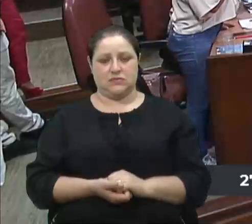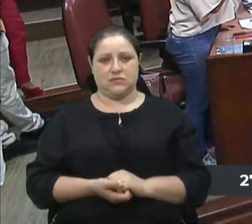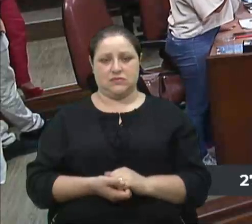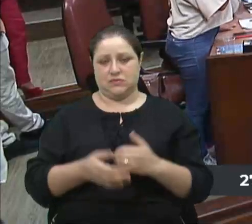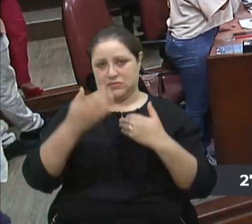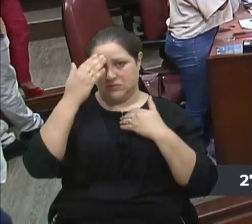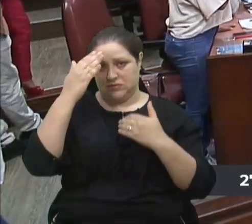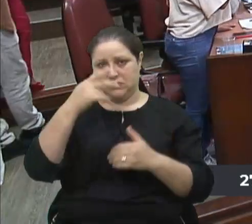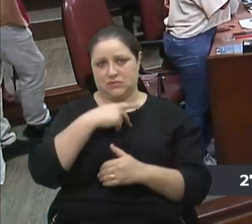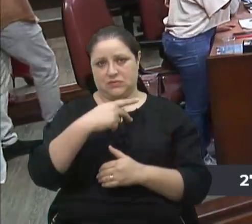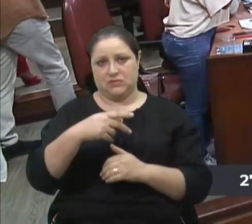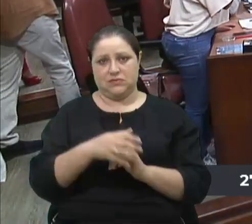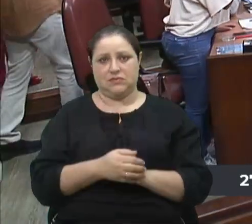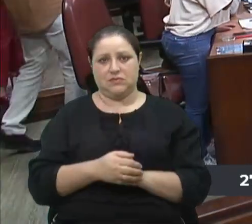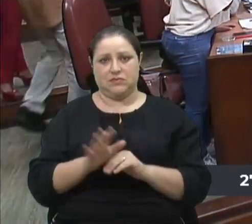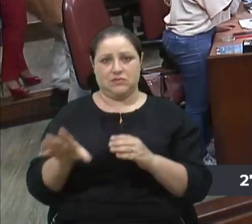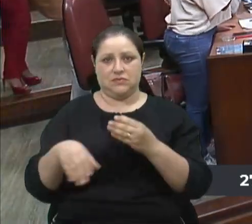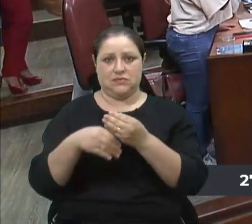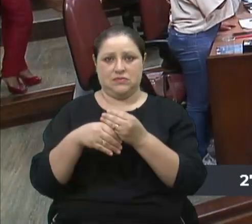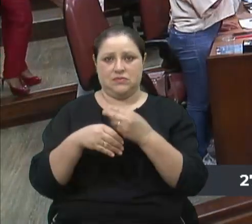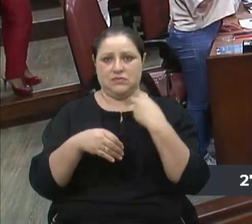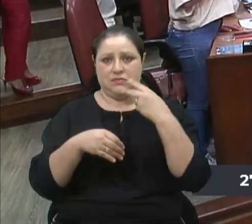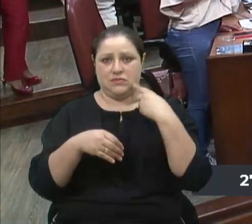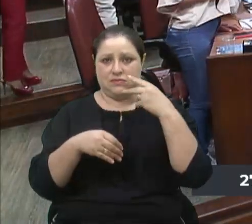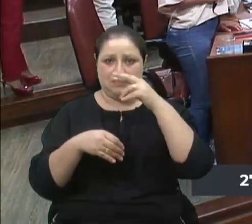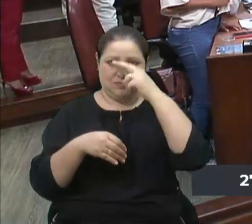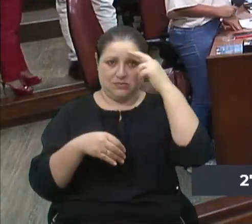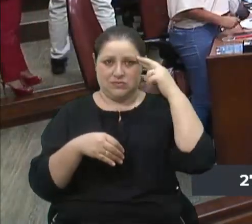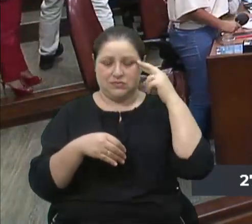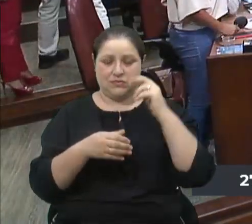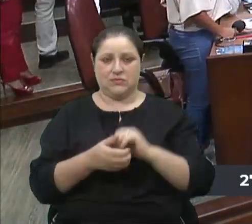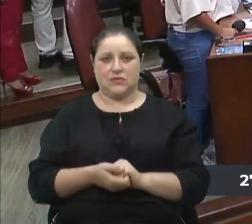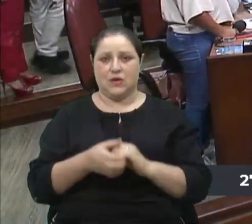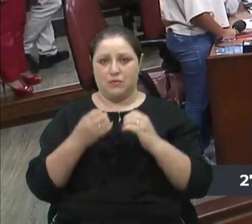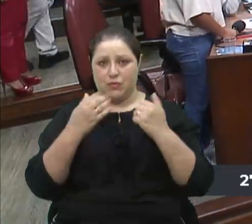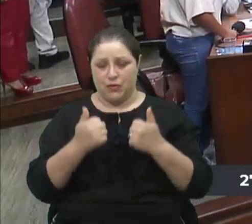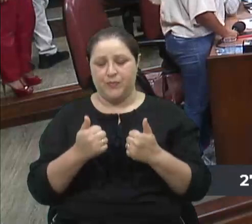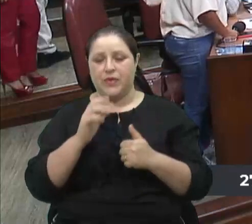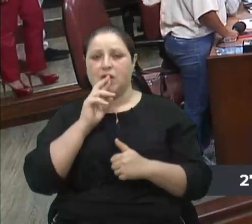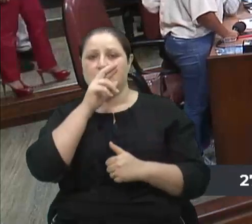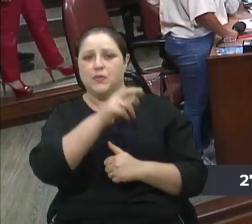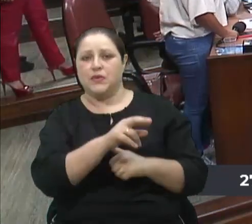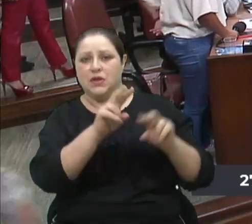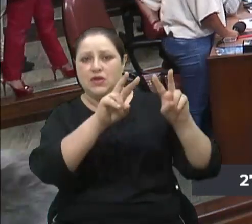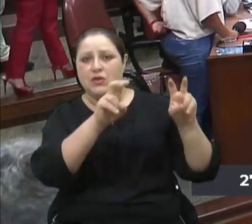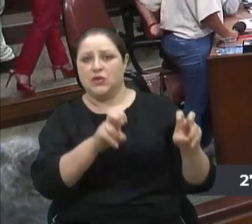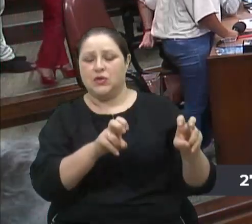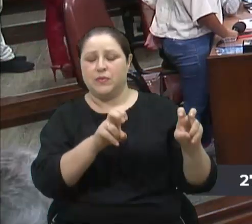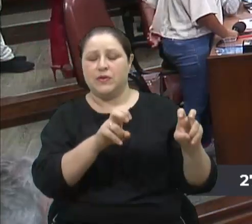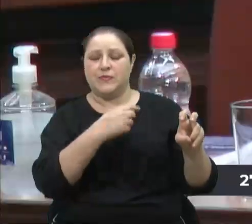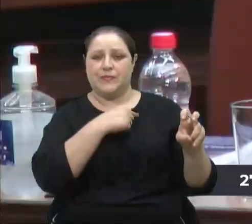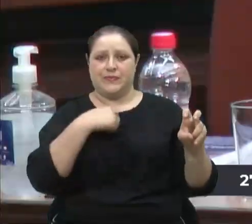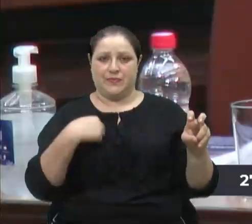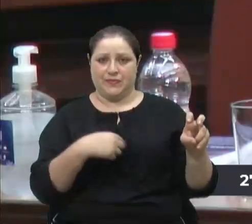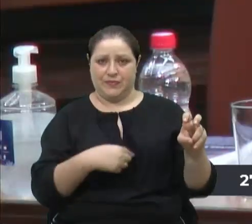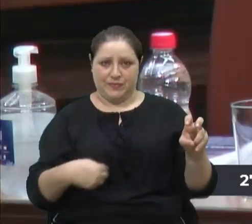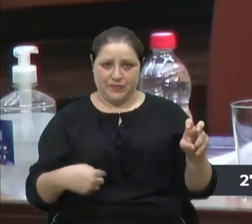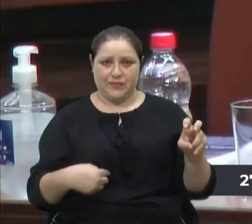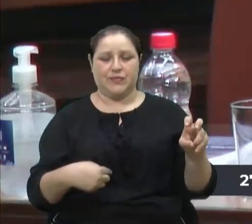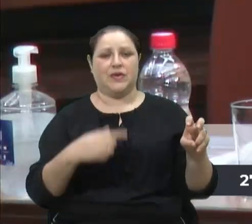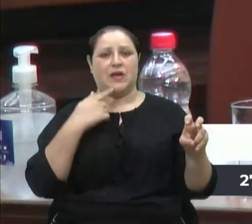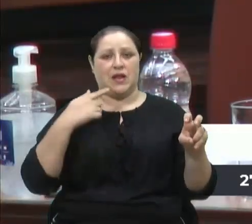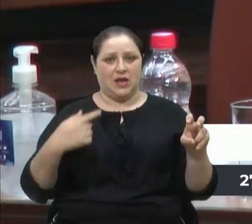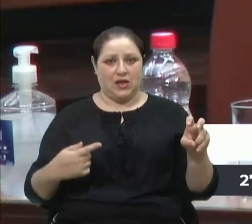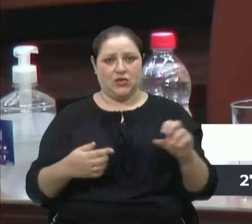Muito obrigada, senhor presidente. Seu à parte, vereador Rafael Bueno. Bom, só para responder a questão do vereador Zanquim e da vereadora